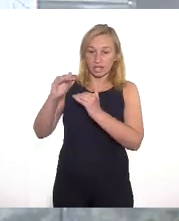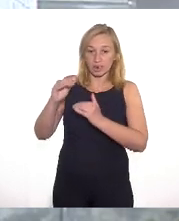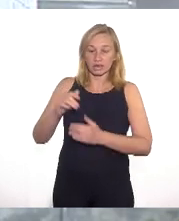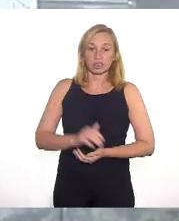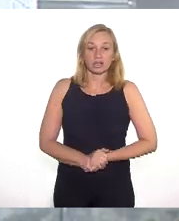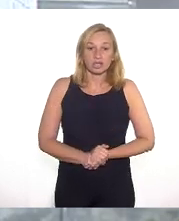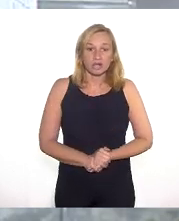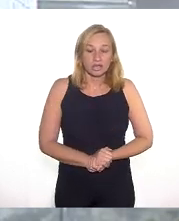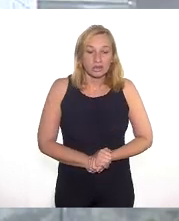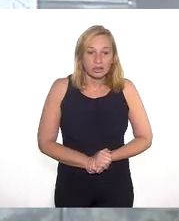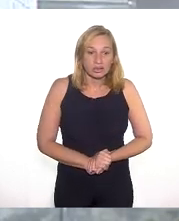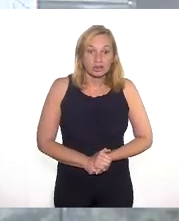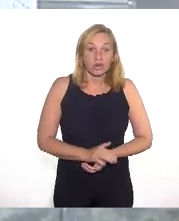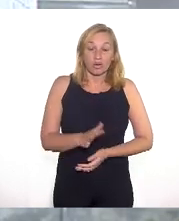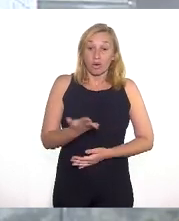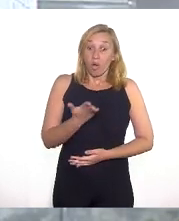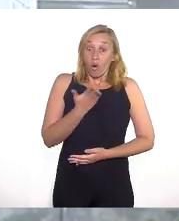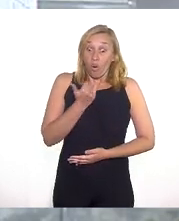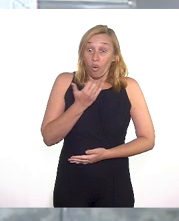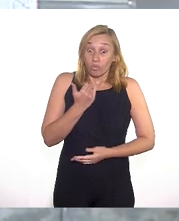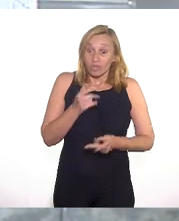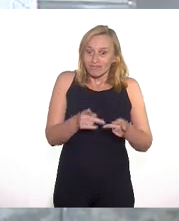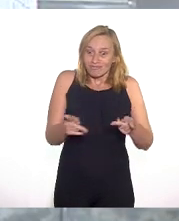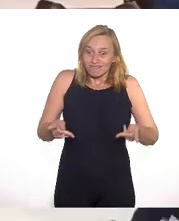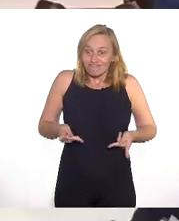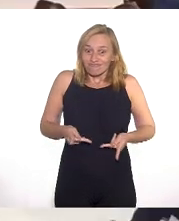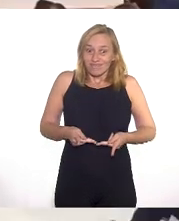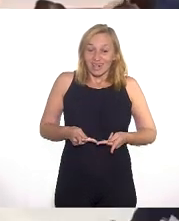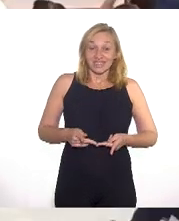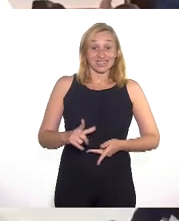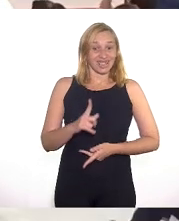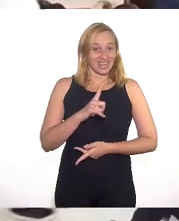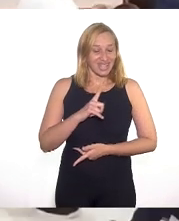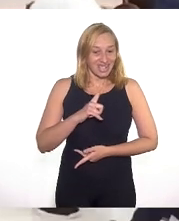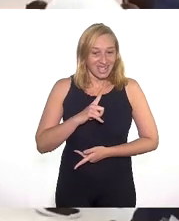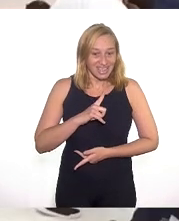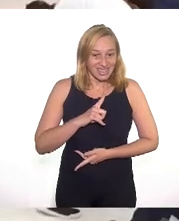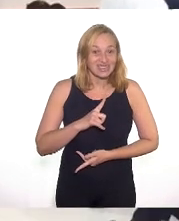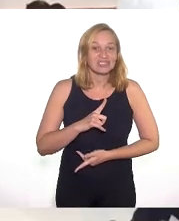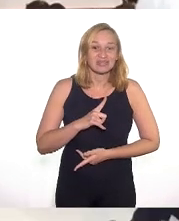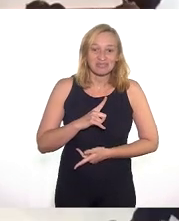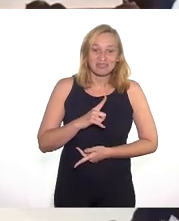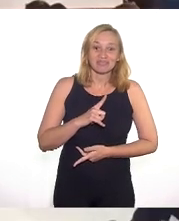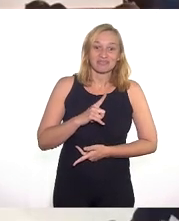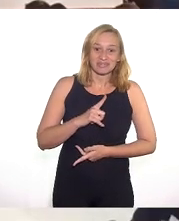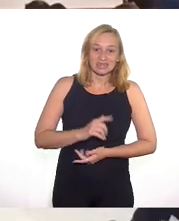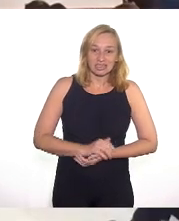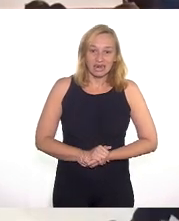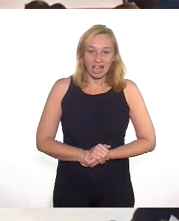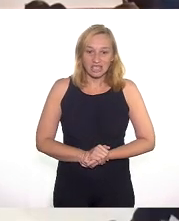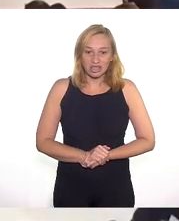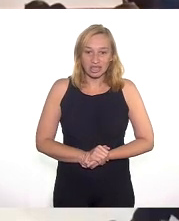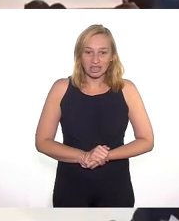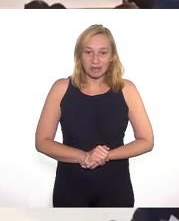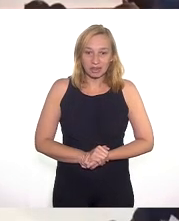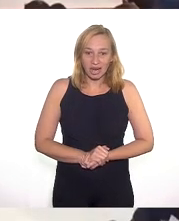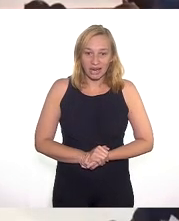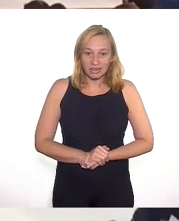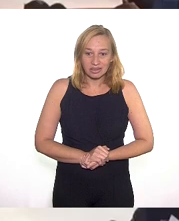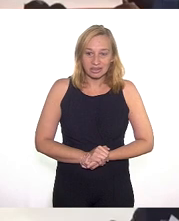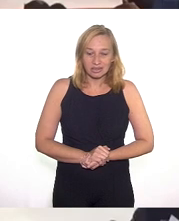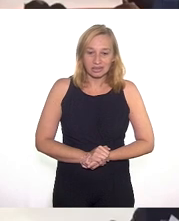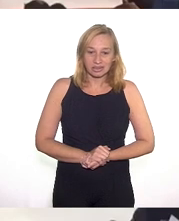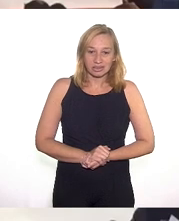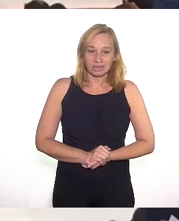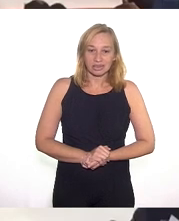Ter um prato de comida na mesa é mais do que matar a fome, é enfrentar o dia com dignidade. Poder pagar